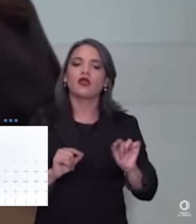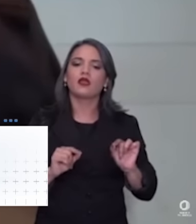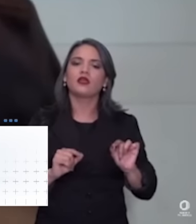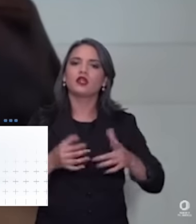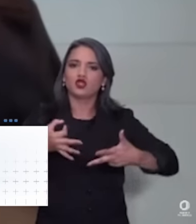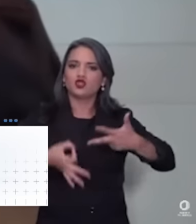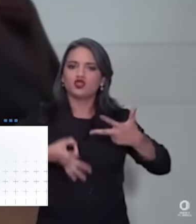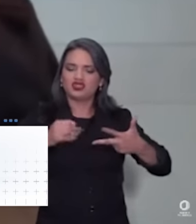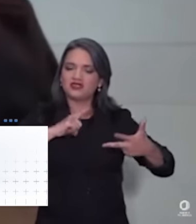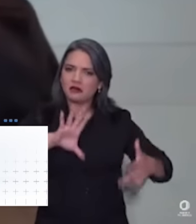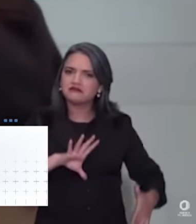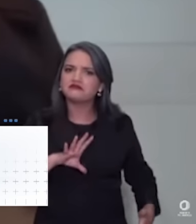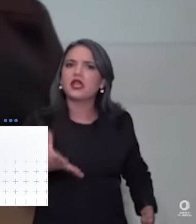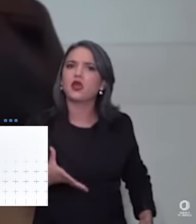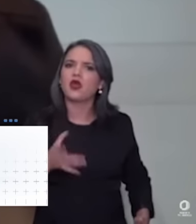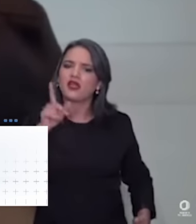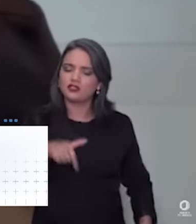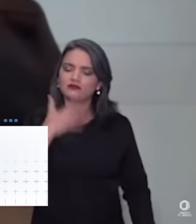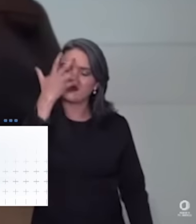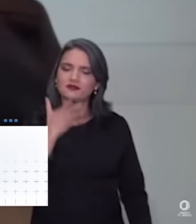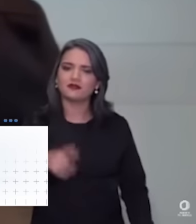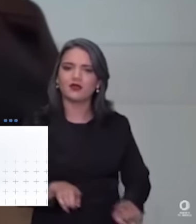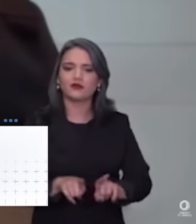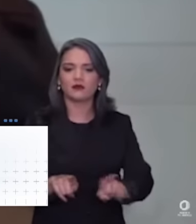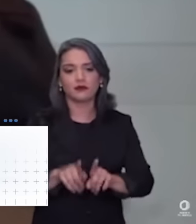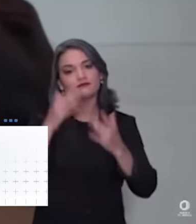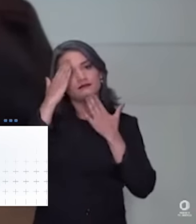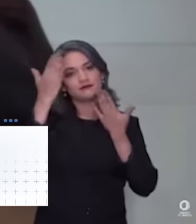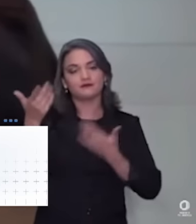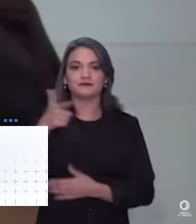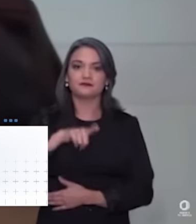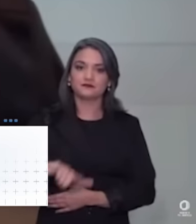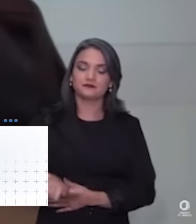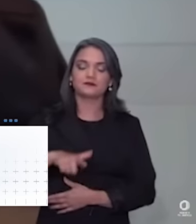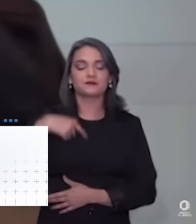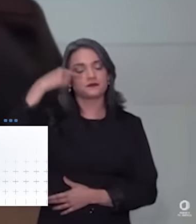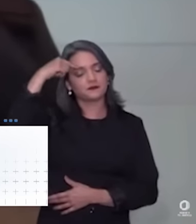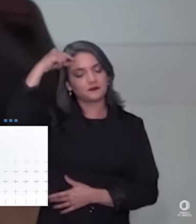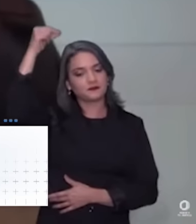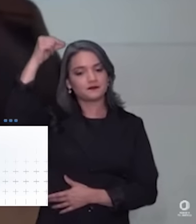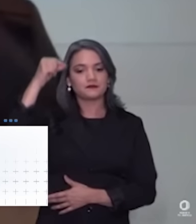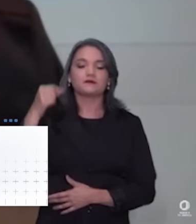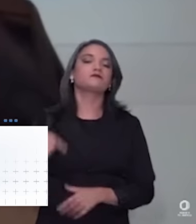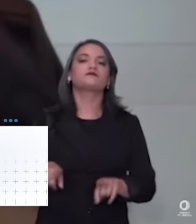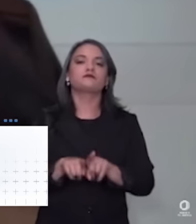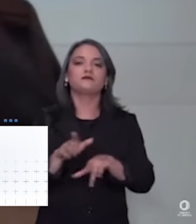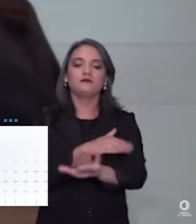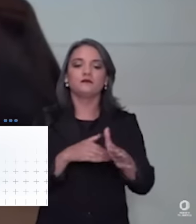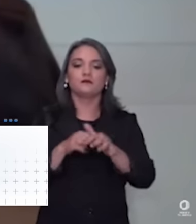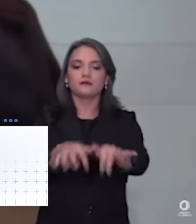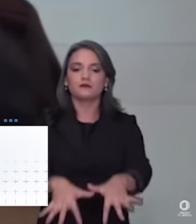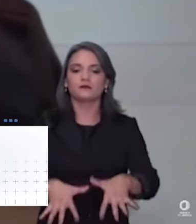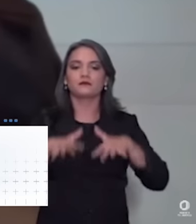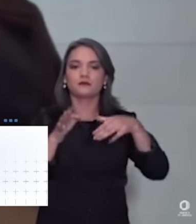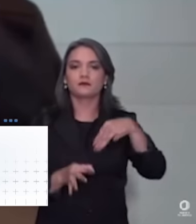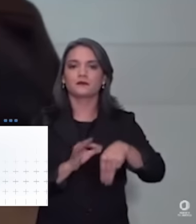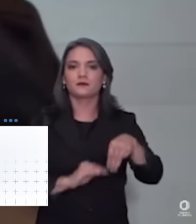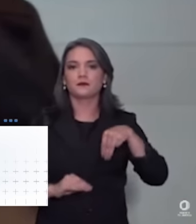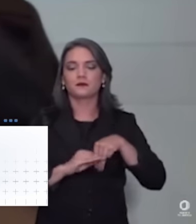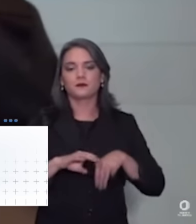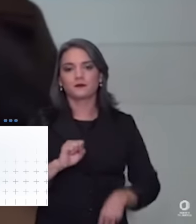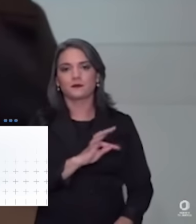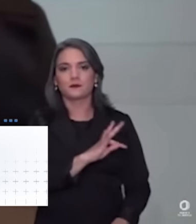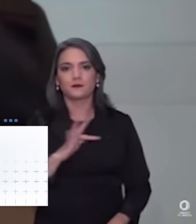Poder Judiciário brasileiro. Agradeço novamente a Vossa Excelência e a todo o plenário do Supremo Tribunal Federal nas palavras do